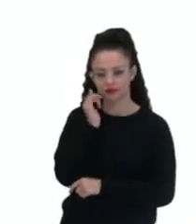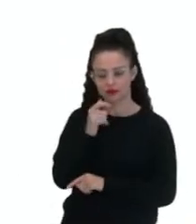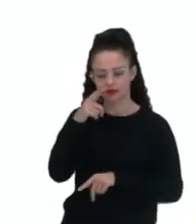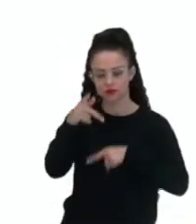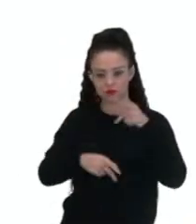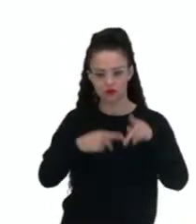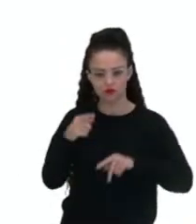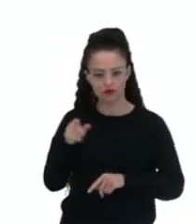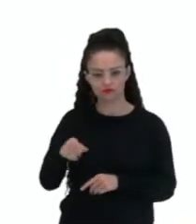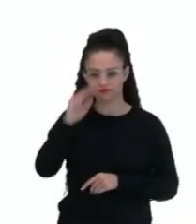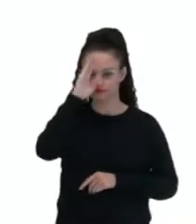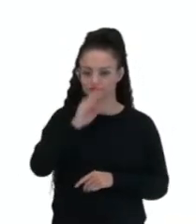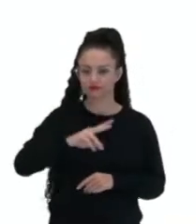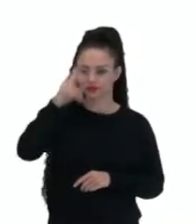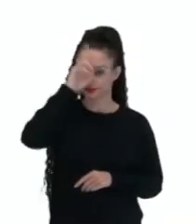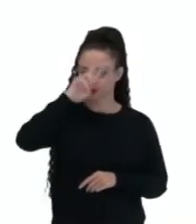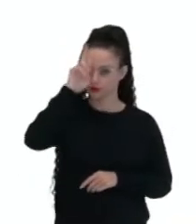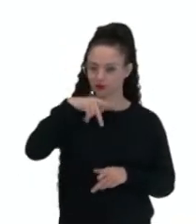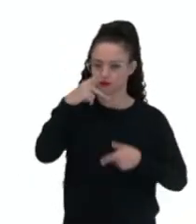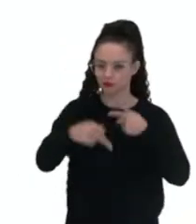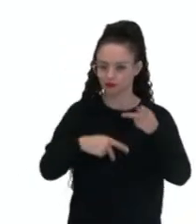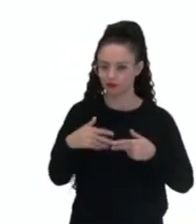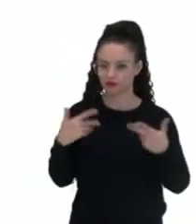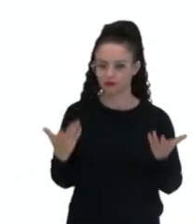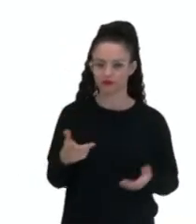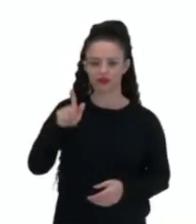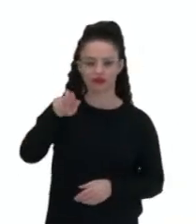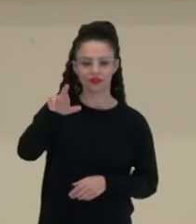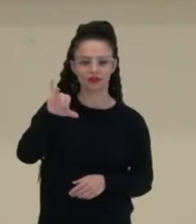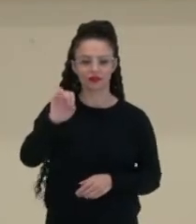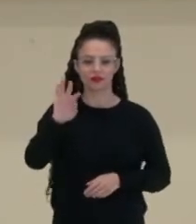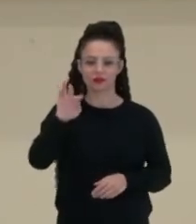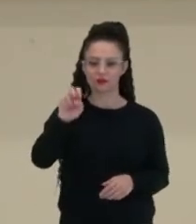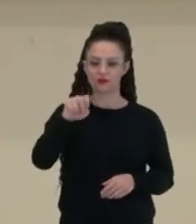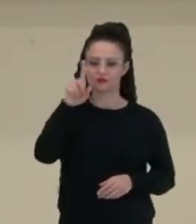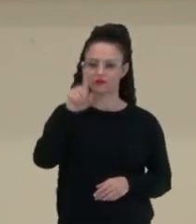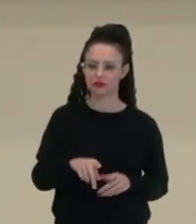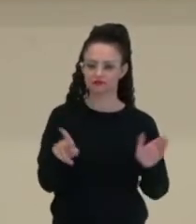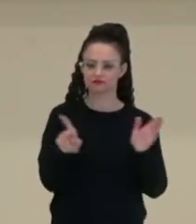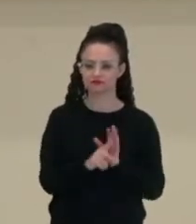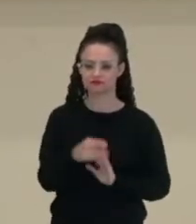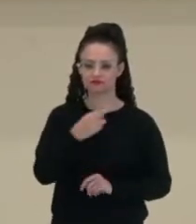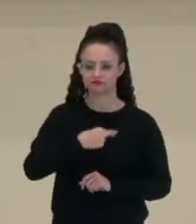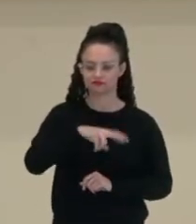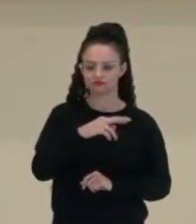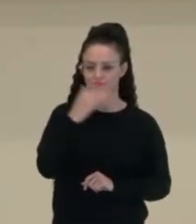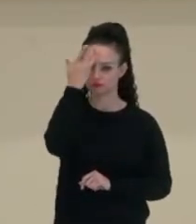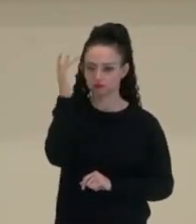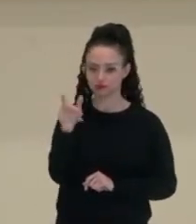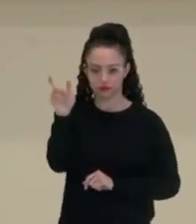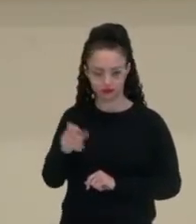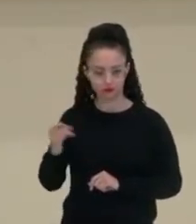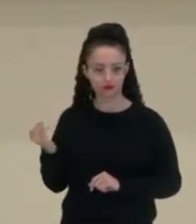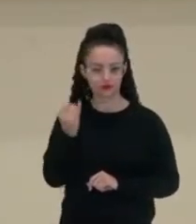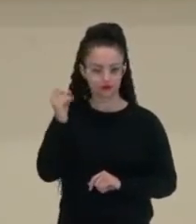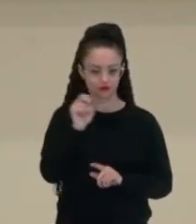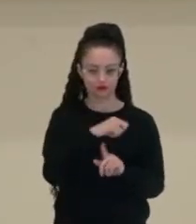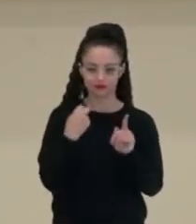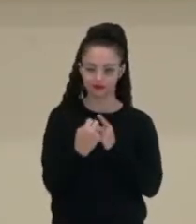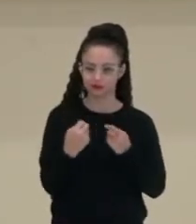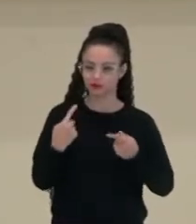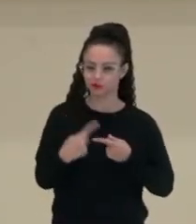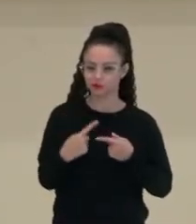um especialista na história do seu povo. Então o griot é considerado sagrado, né, uma pessoa importante da sociedade, porque ele